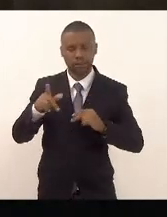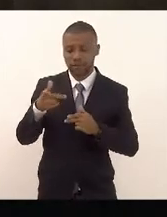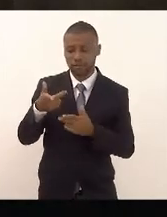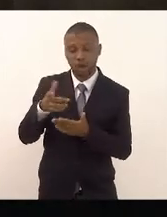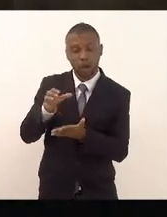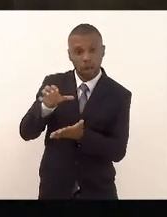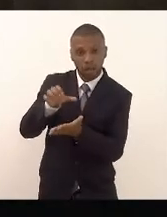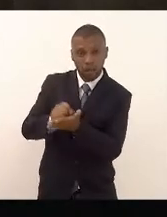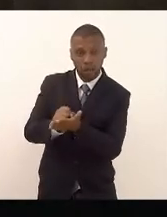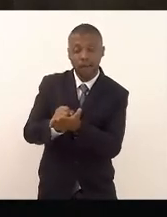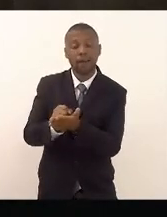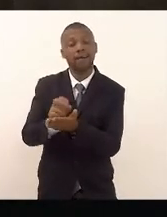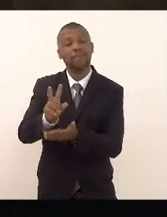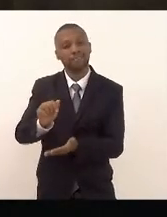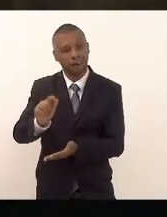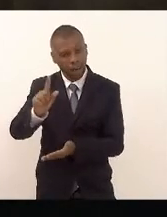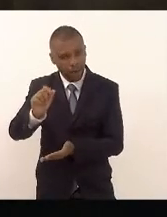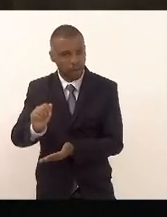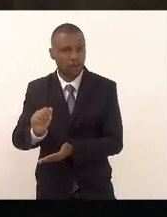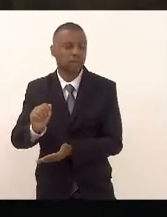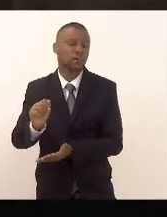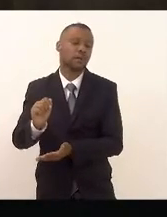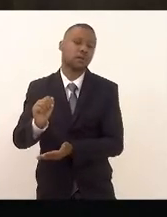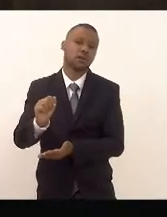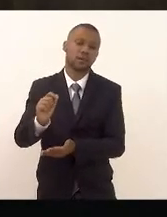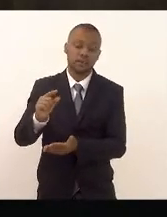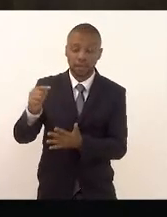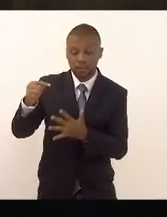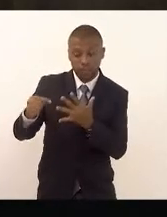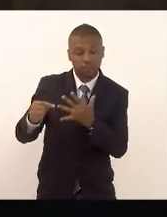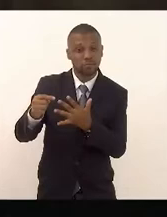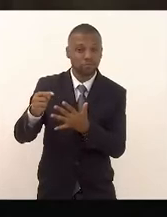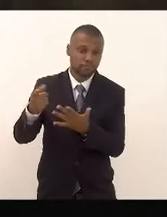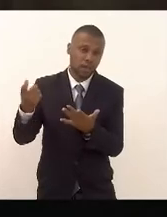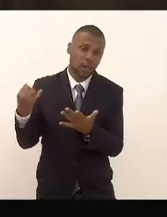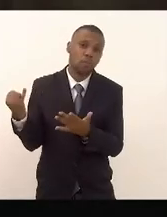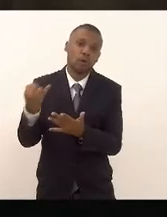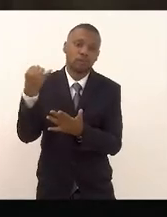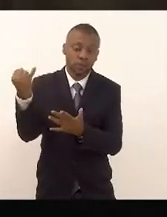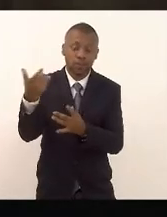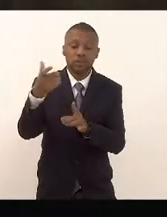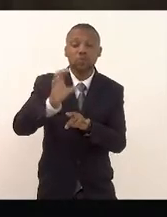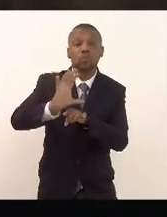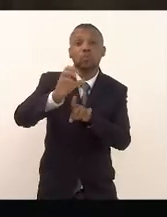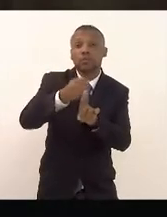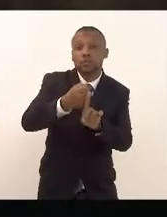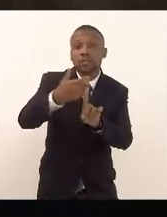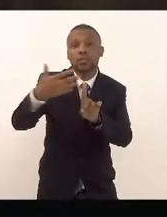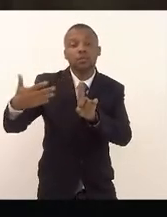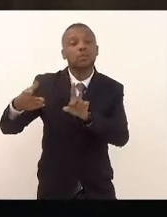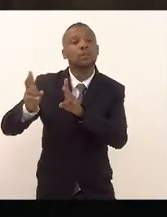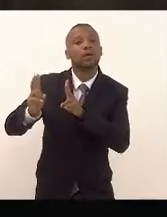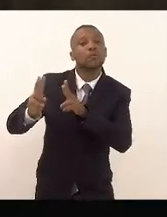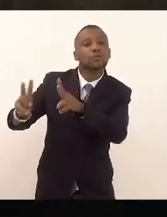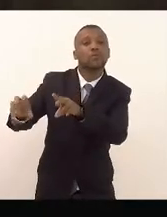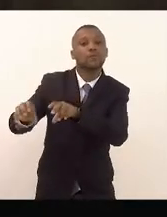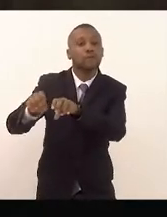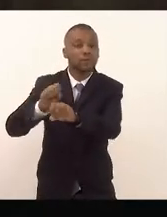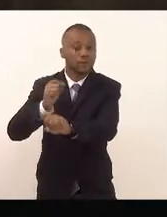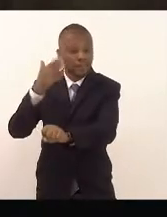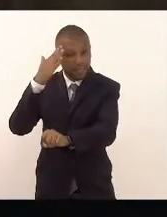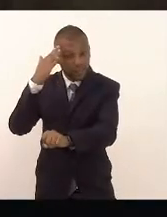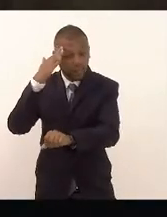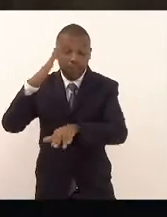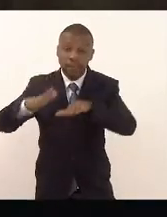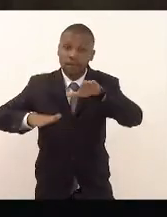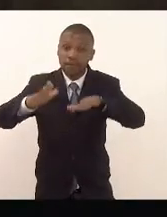com esse ponto importante da continuação na qualificação dessas mulheres, porque sabemos que a dependência